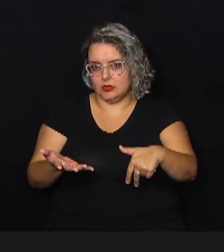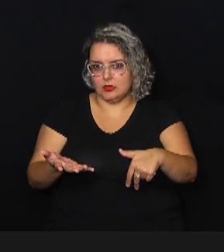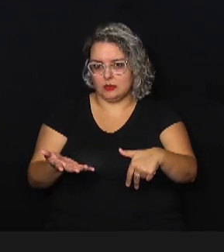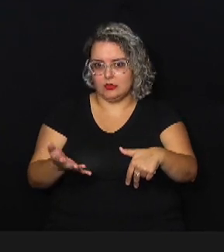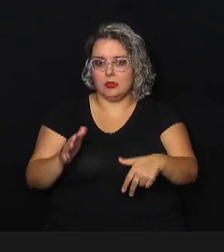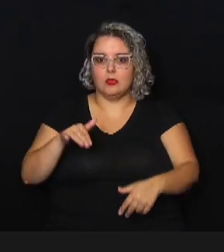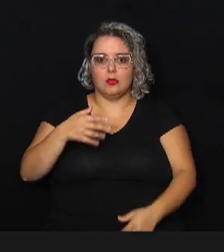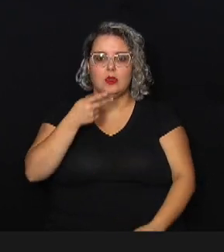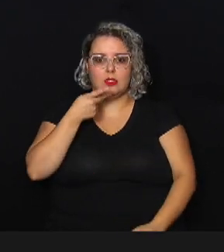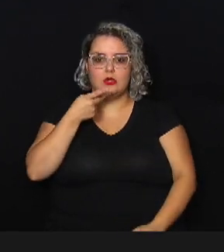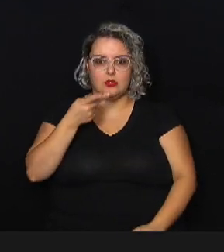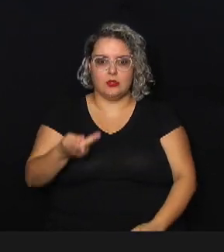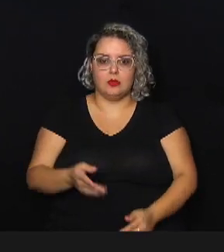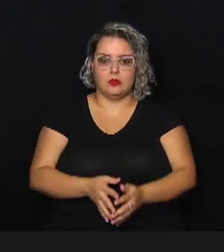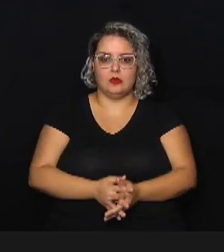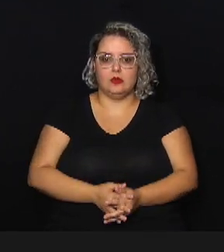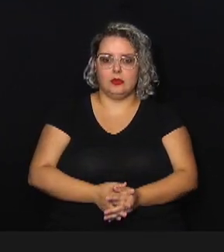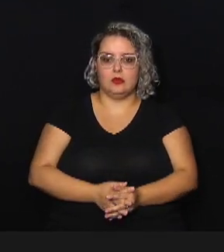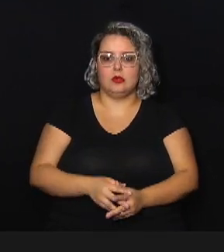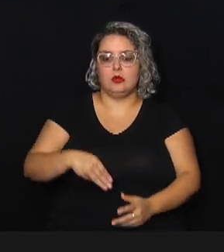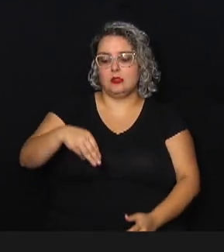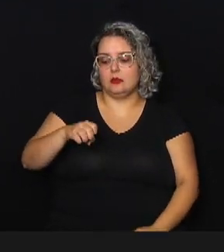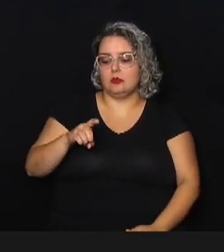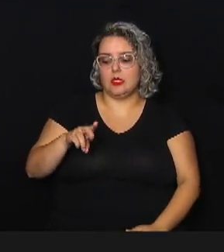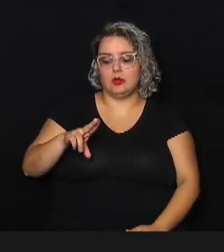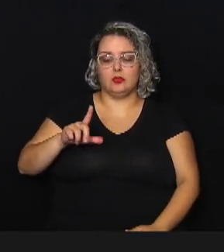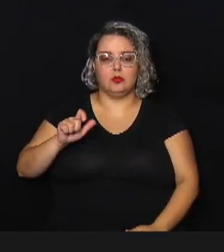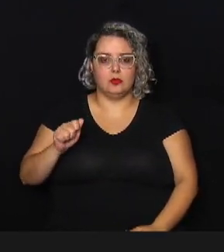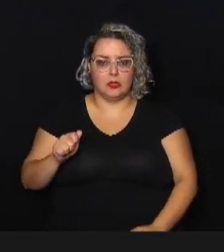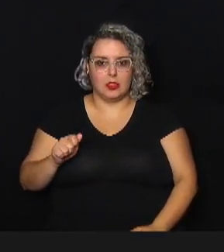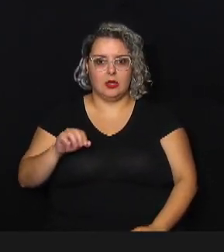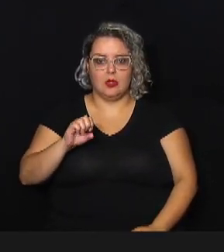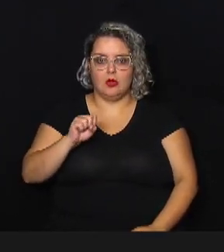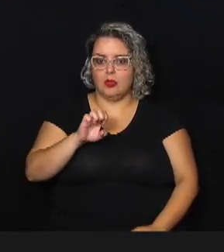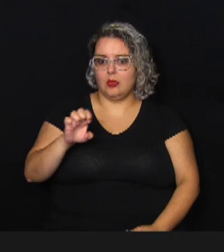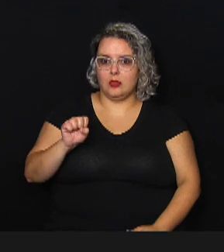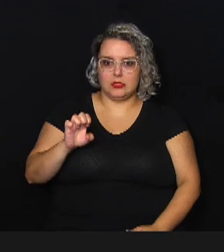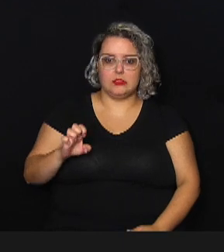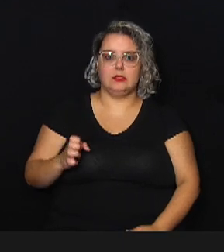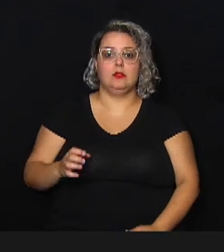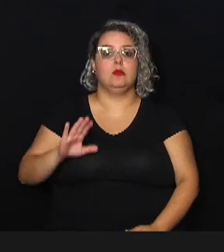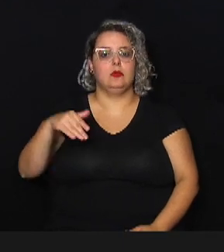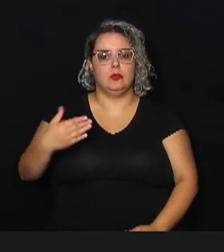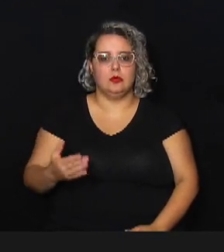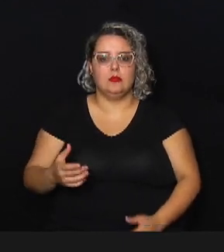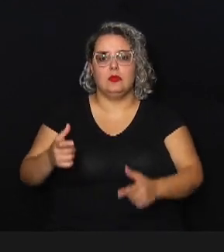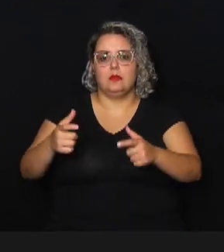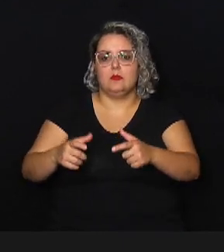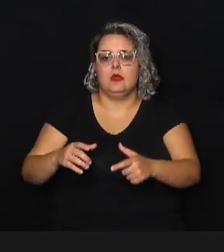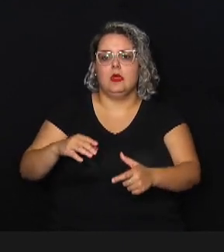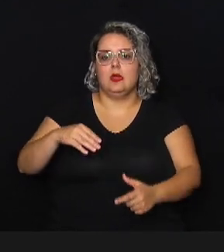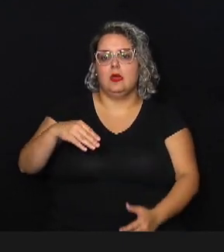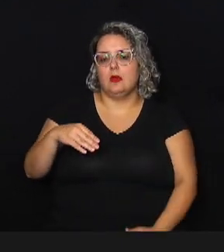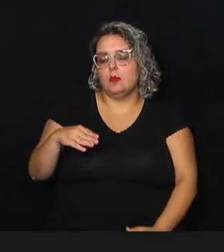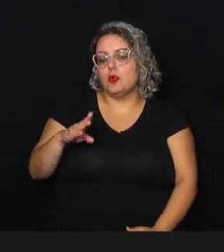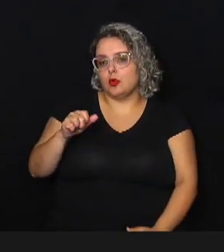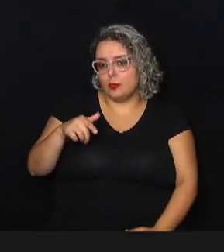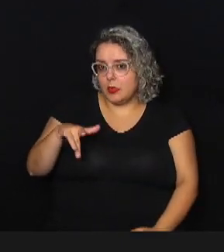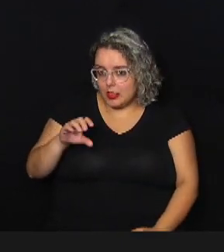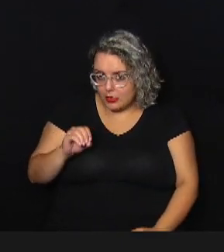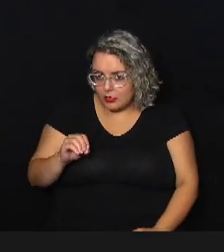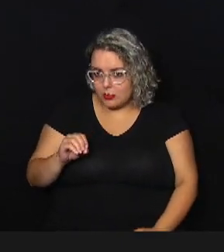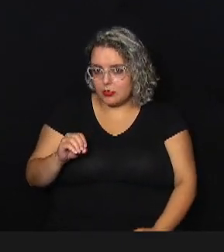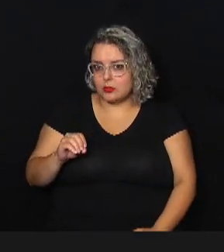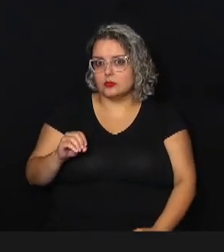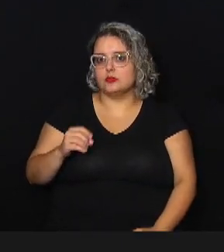gente se fala em medula óssea. E aí, quando a gente vai para o banco de doador, que é o redome, que é muito importante, mas